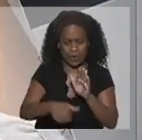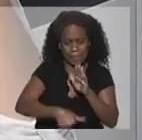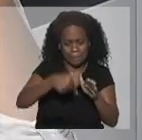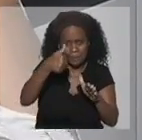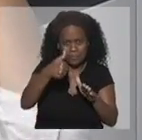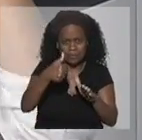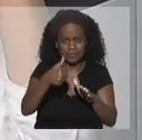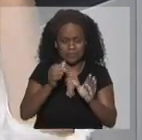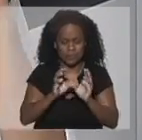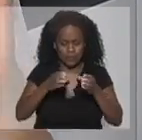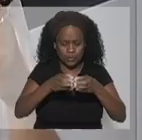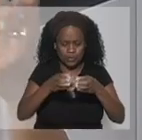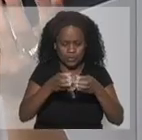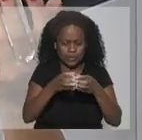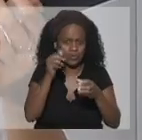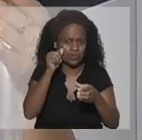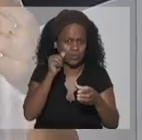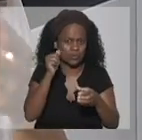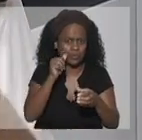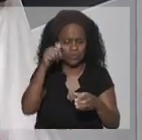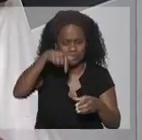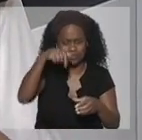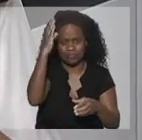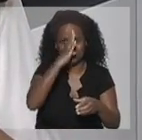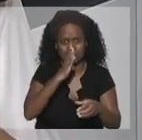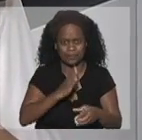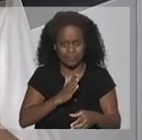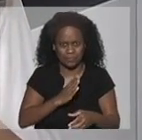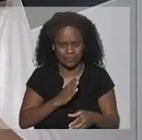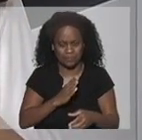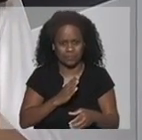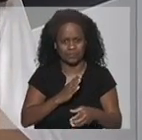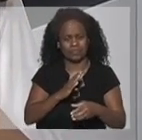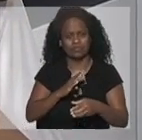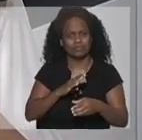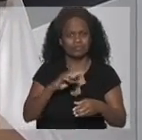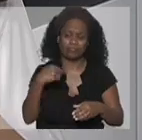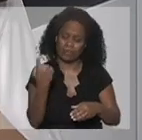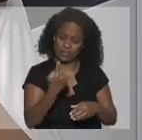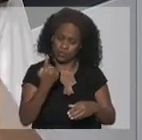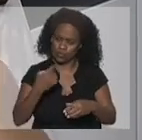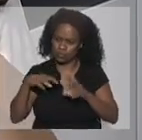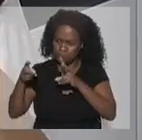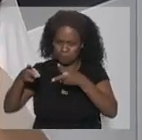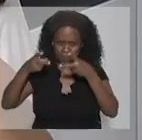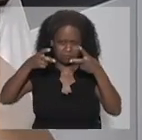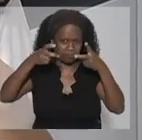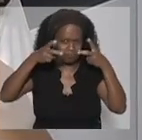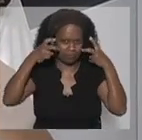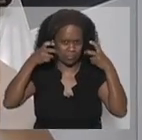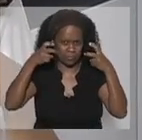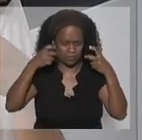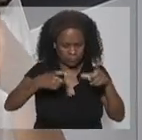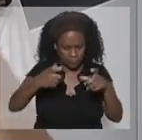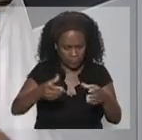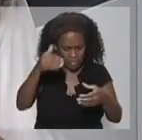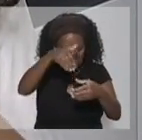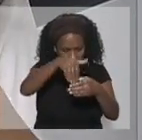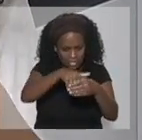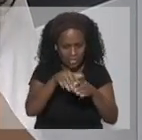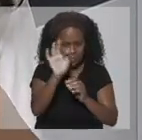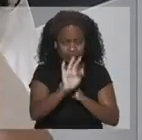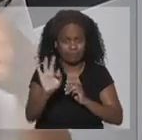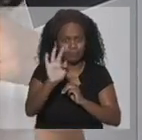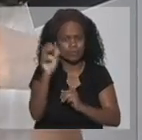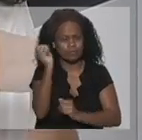primeiras frentes feministas das universidades no Brasil. E da gente perceber o quanto o nosso espaço